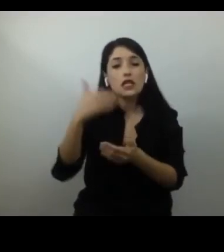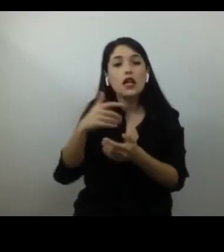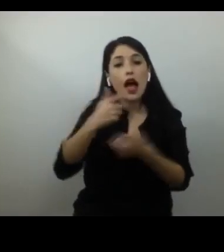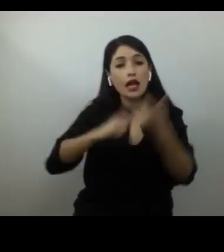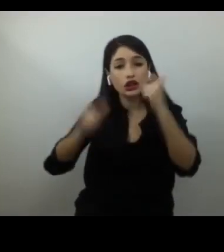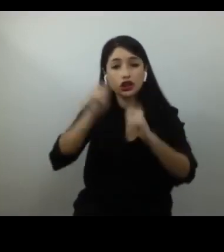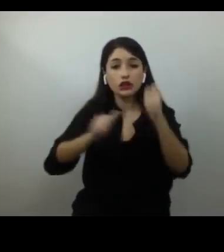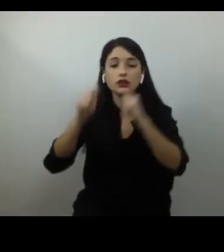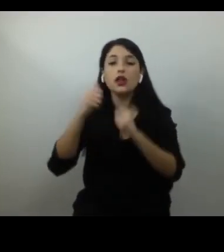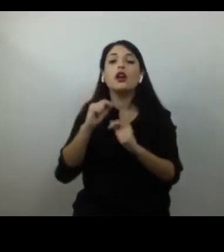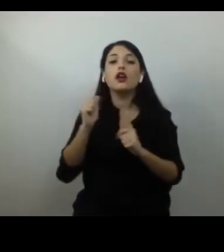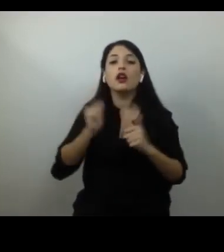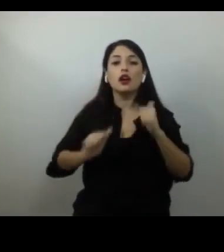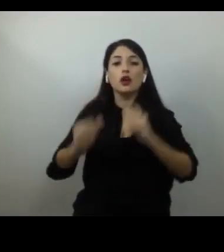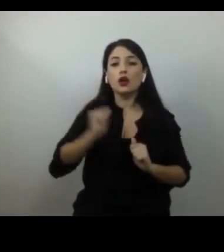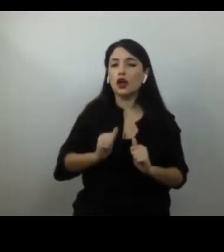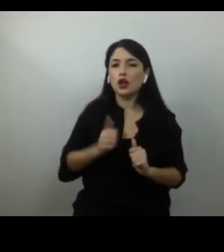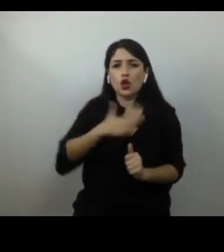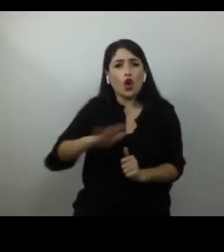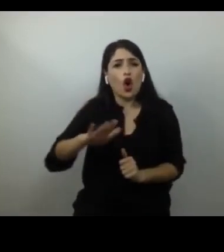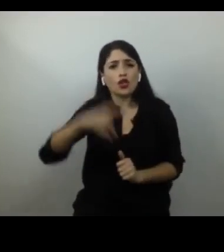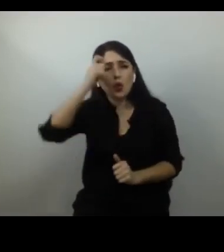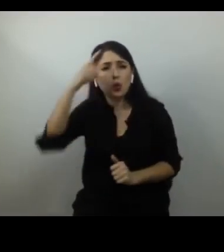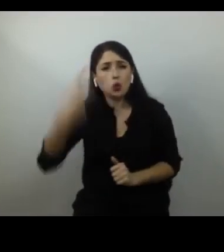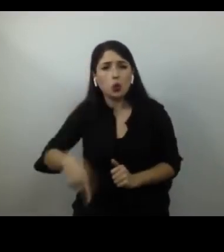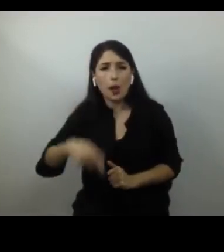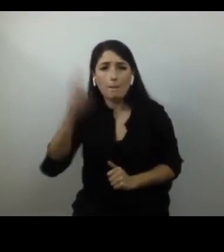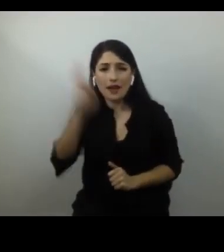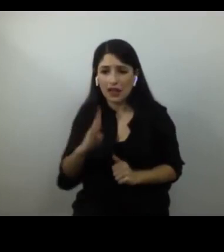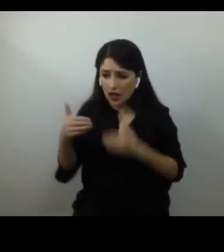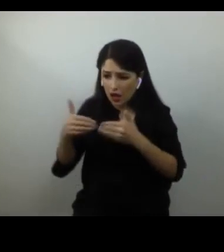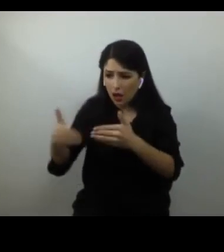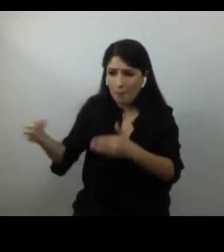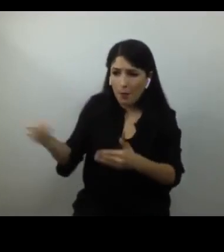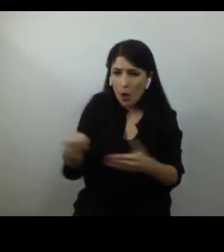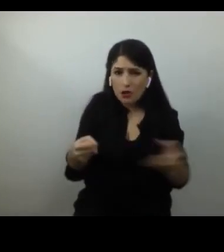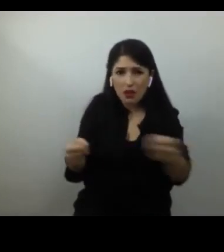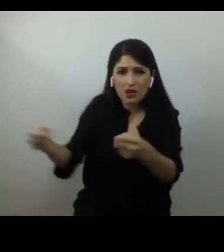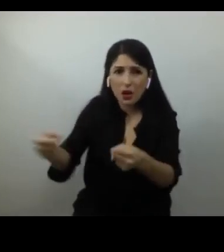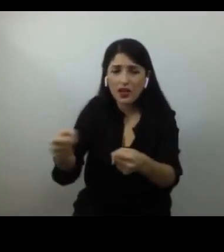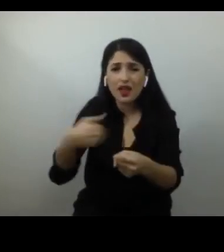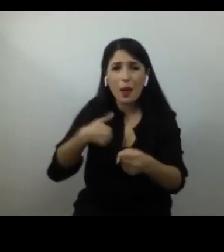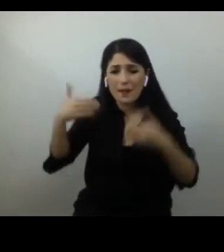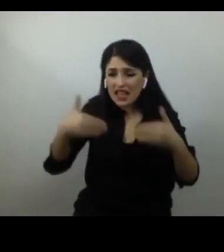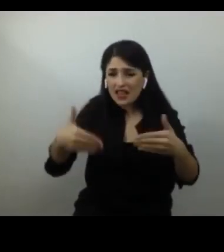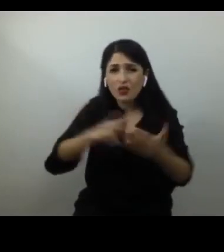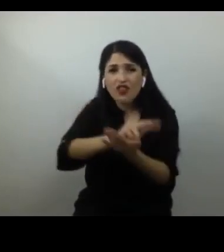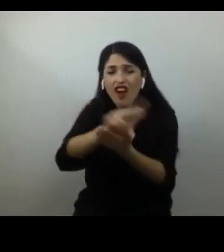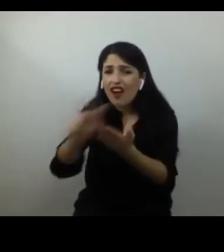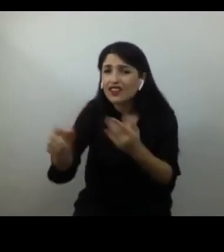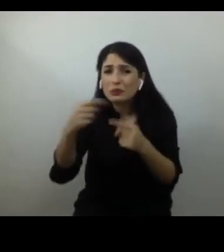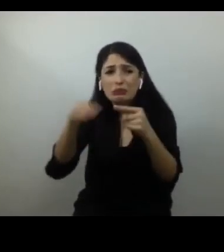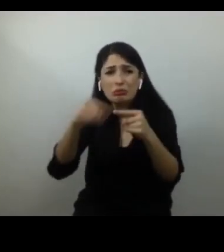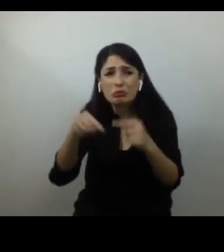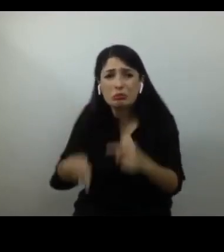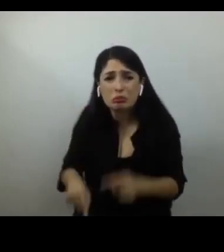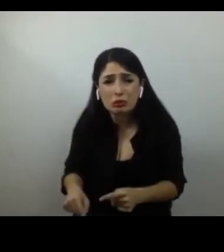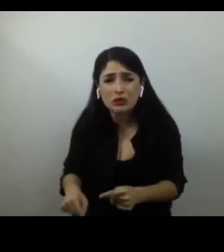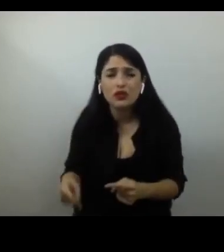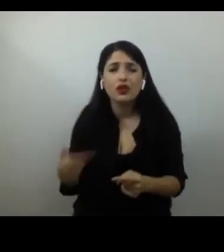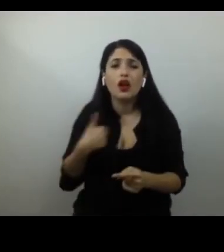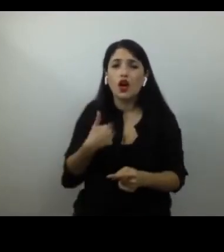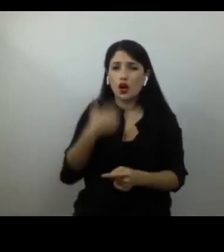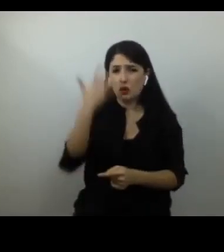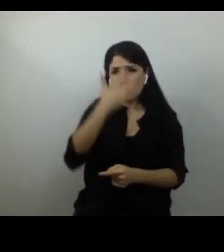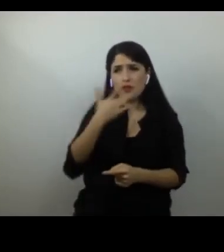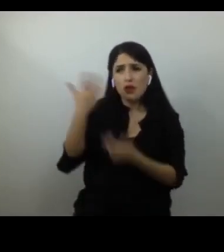da cultura brasileira. Então, esse conjunto, né, do mau aluno, o professor Fernando Haddad pode falar melhor do que eu, porque é um grande